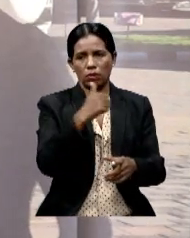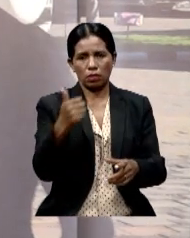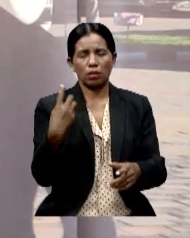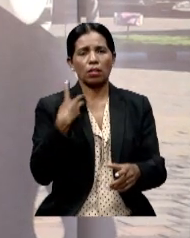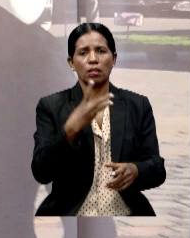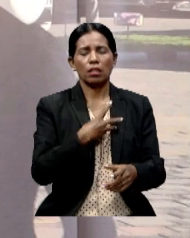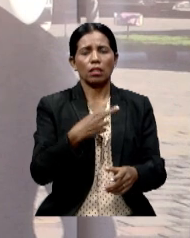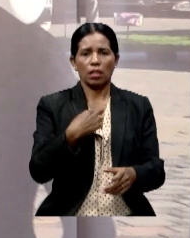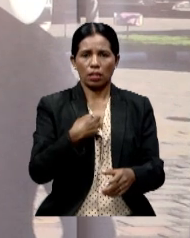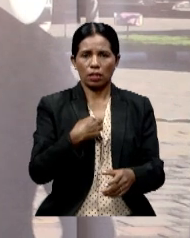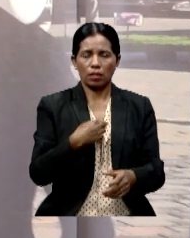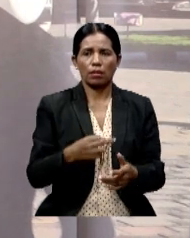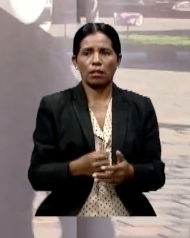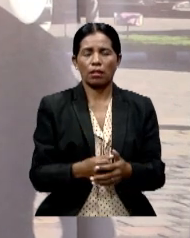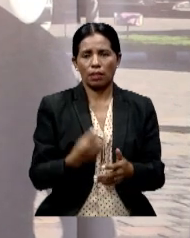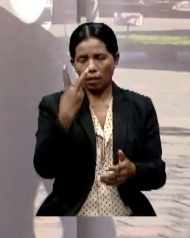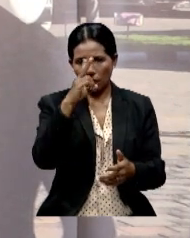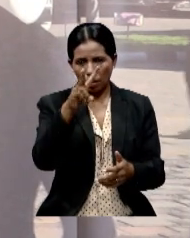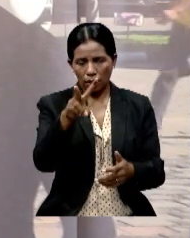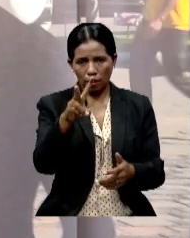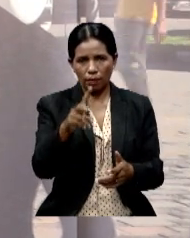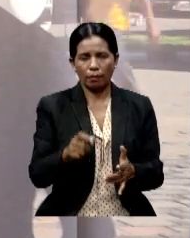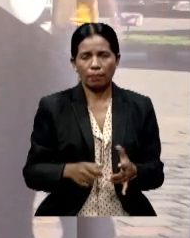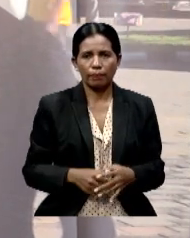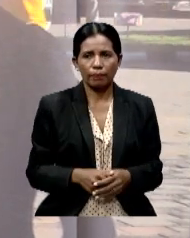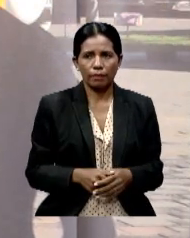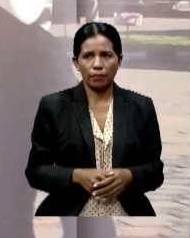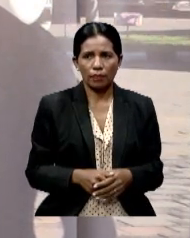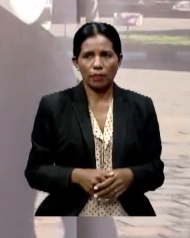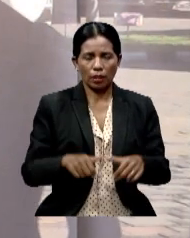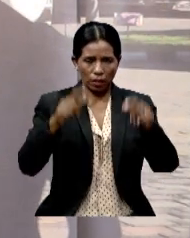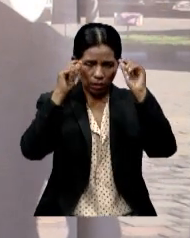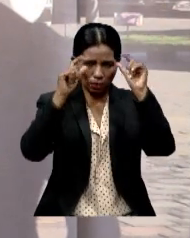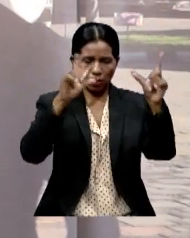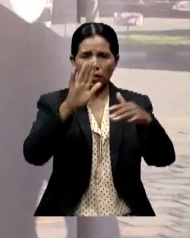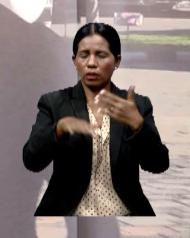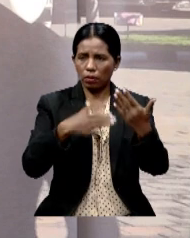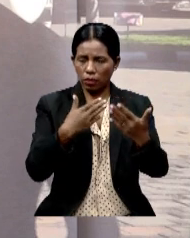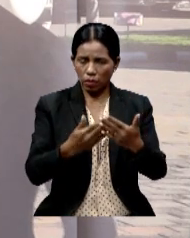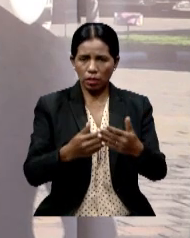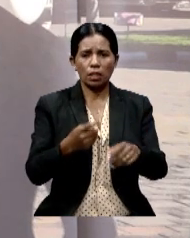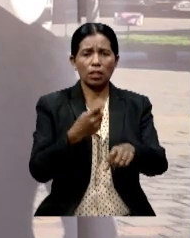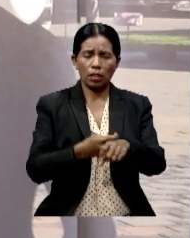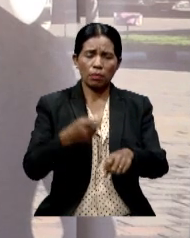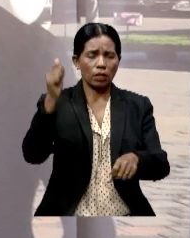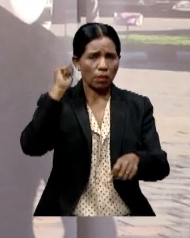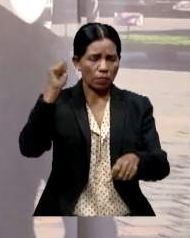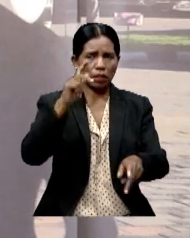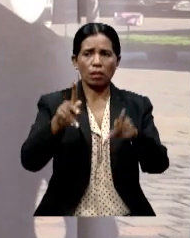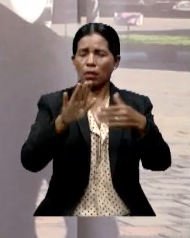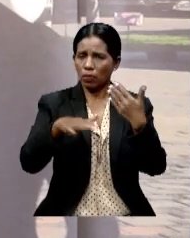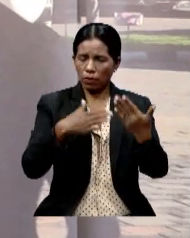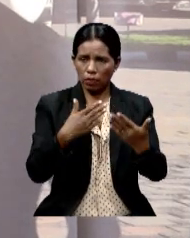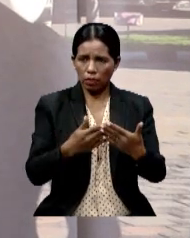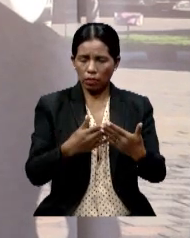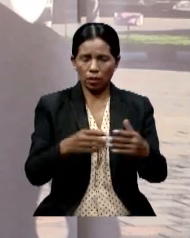terrasic bahare e território toma e a campanha povo outro